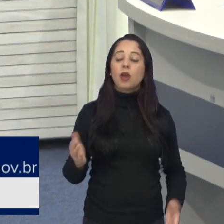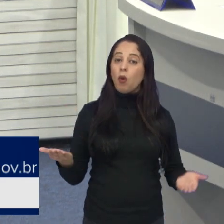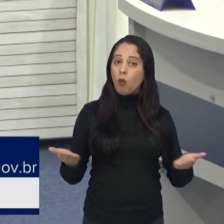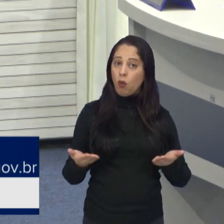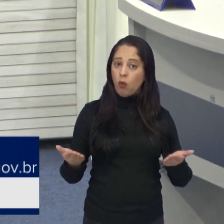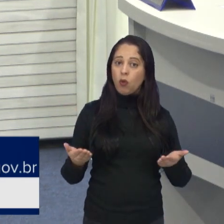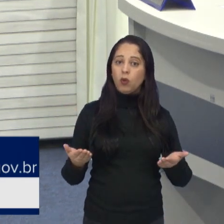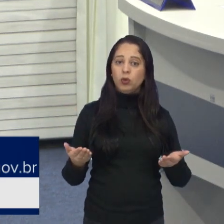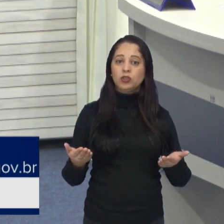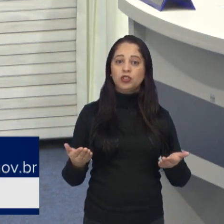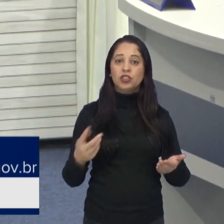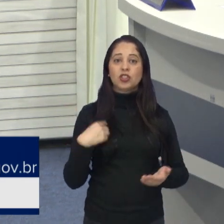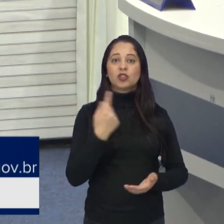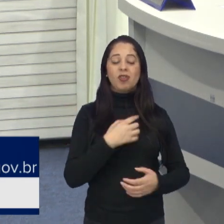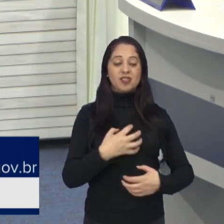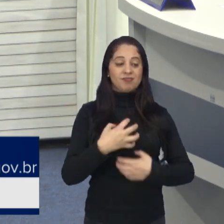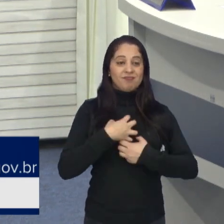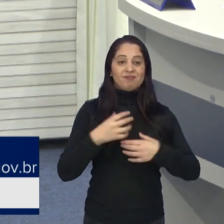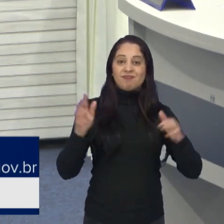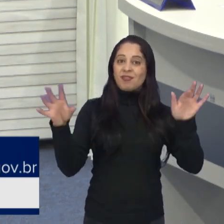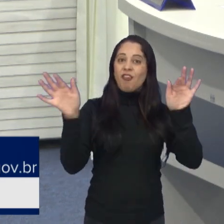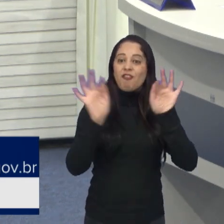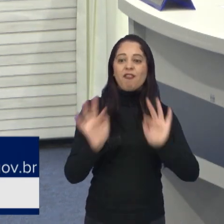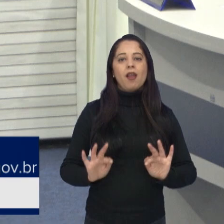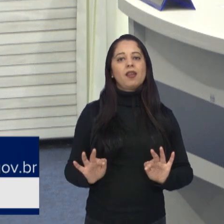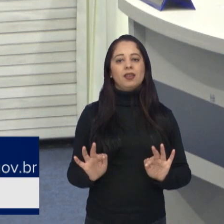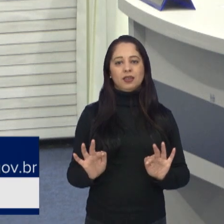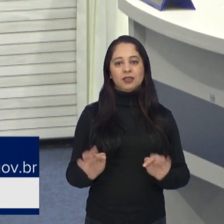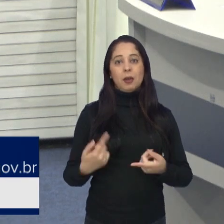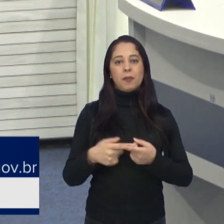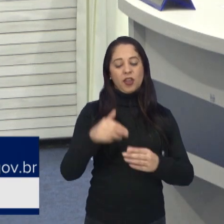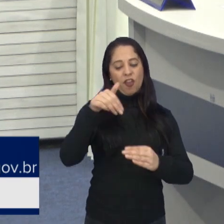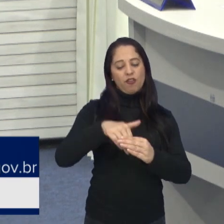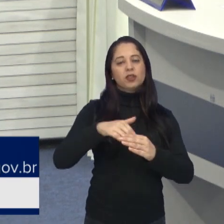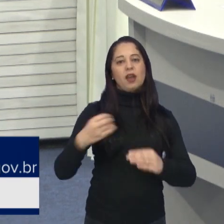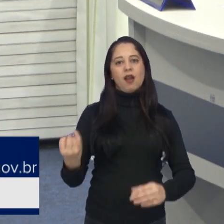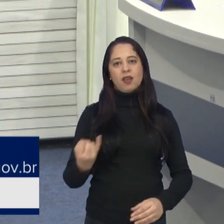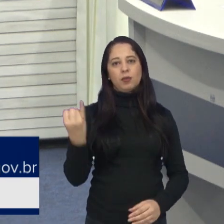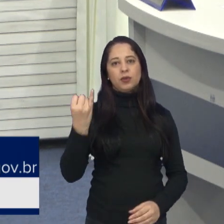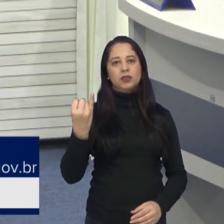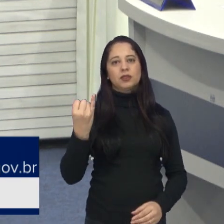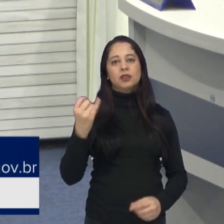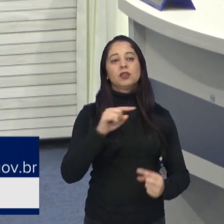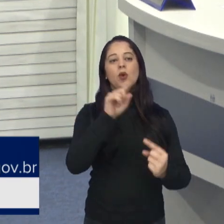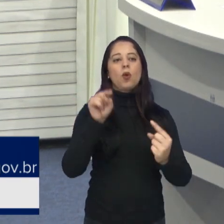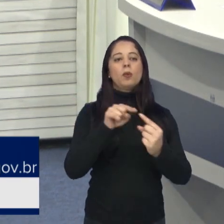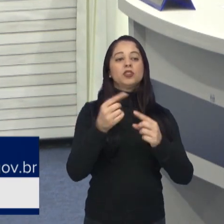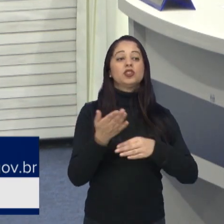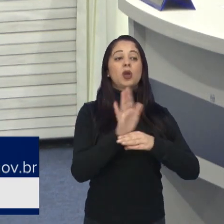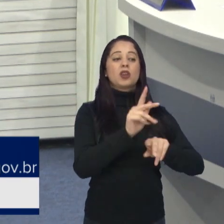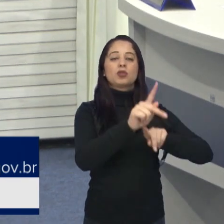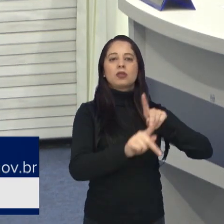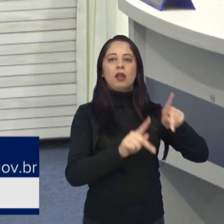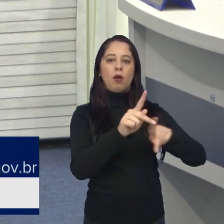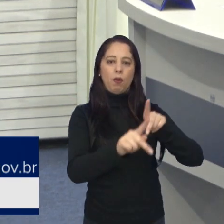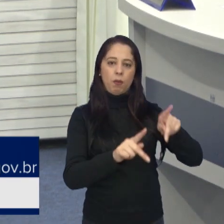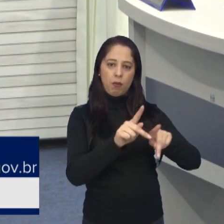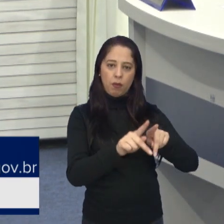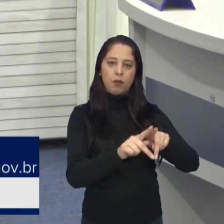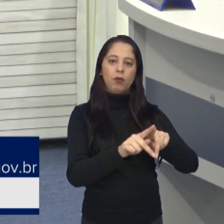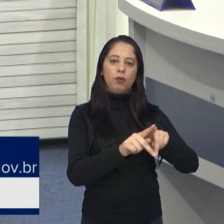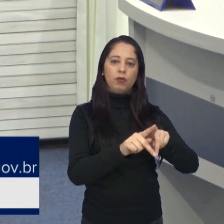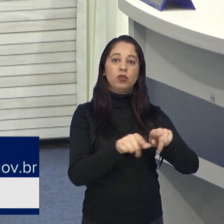está celebrando aqui essa votação, né, importante para poder atender a população,